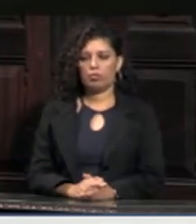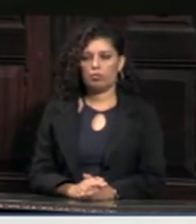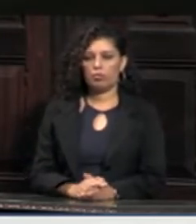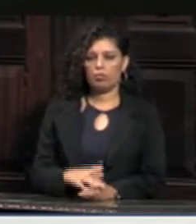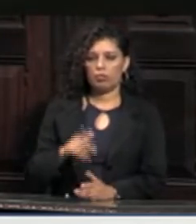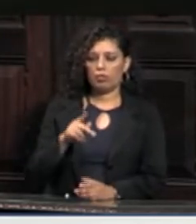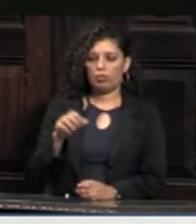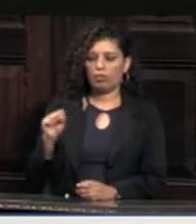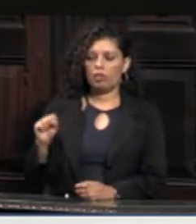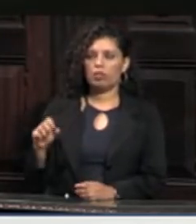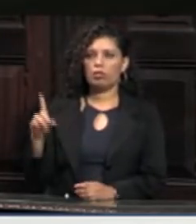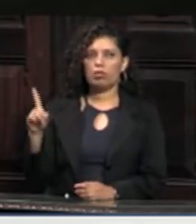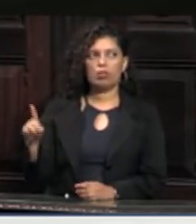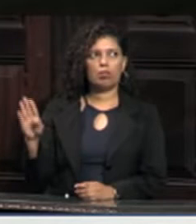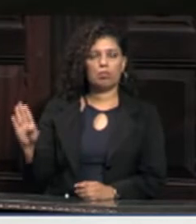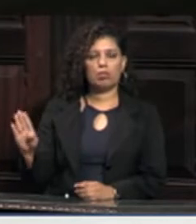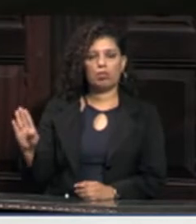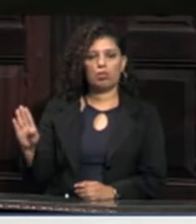PSDB é o rótulo que